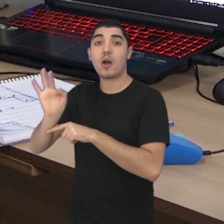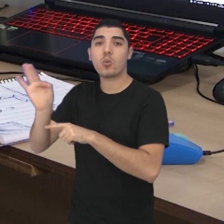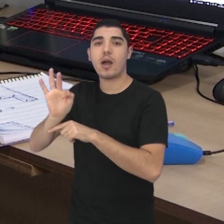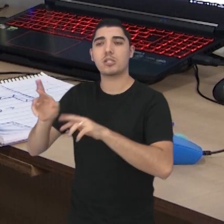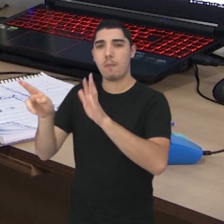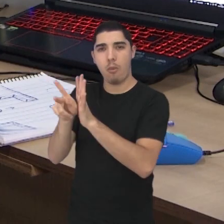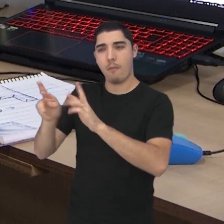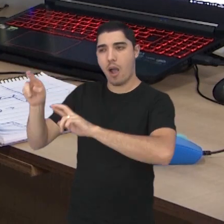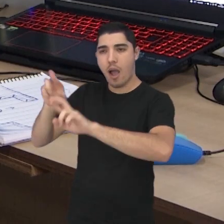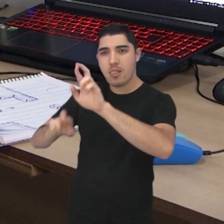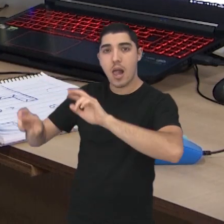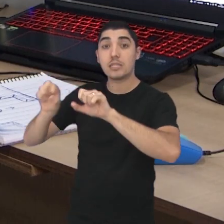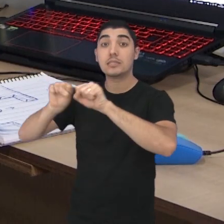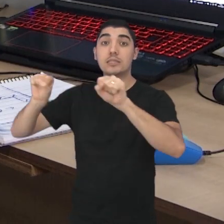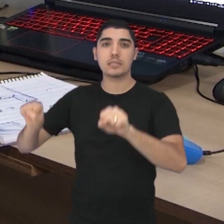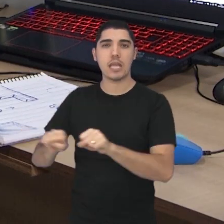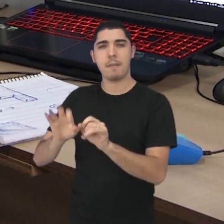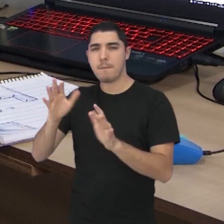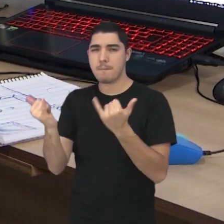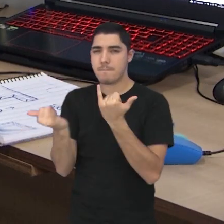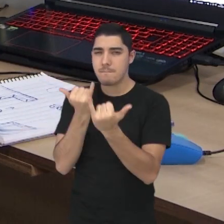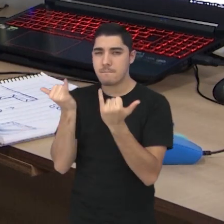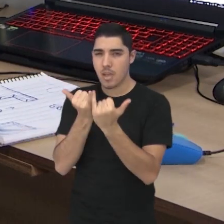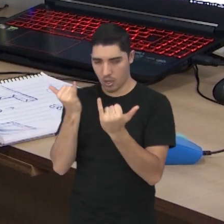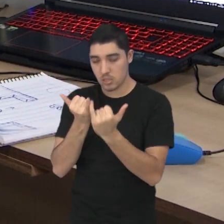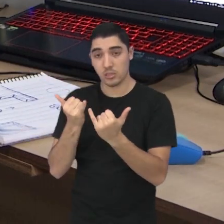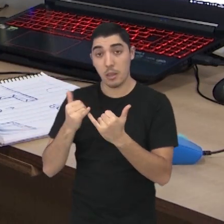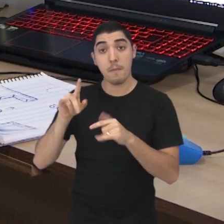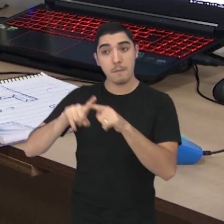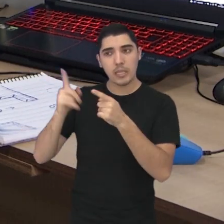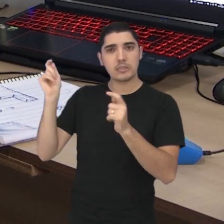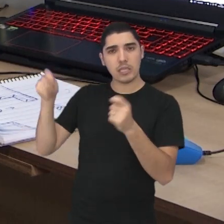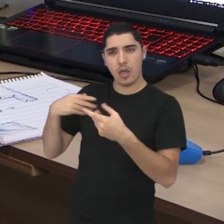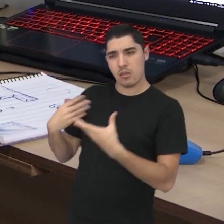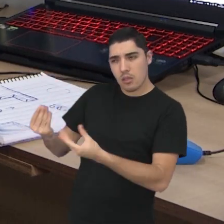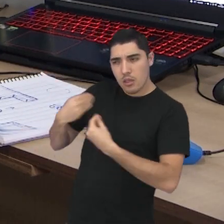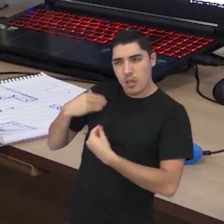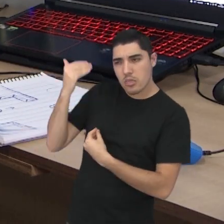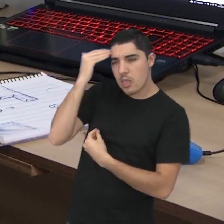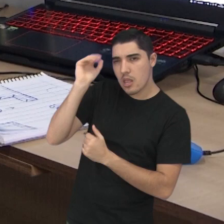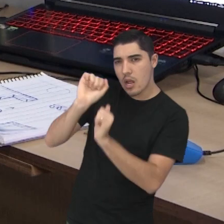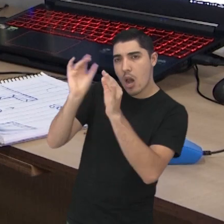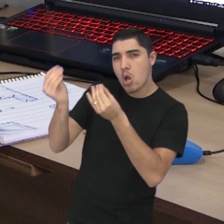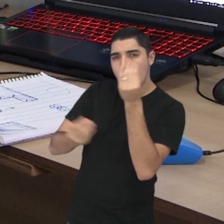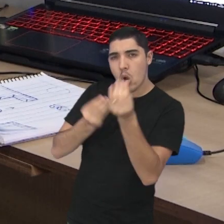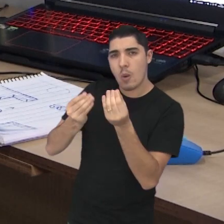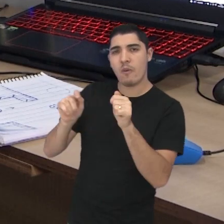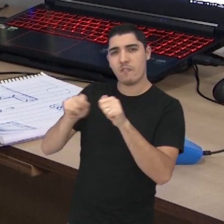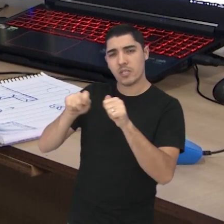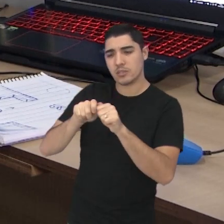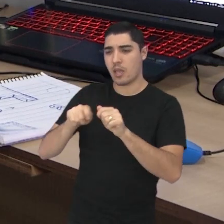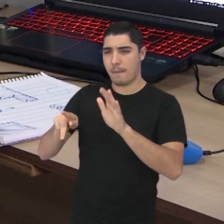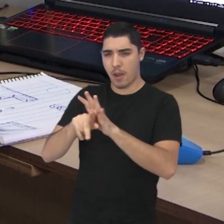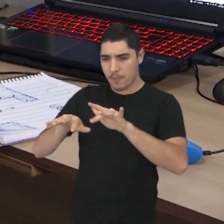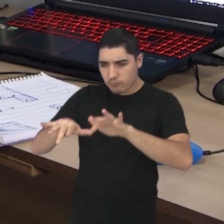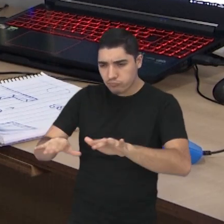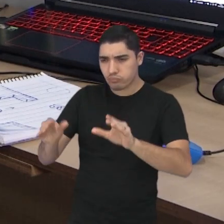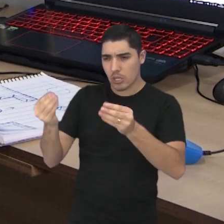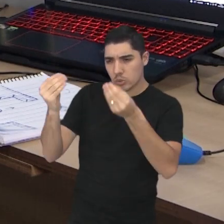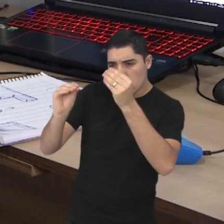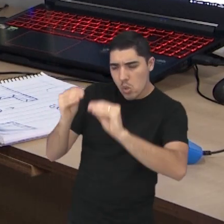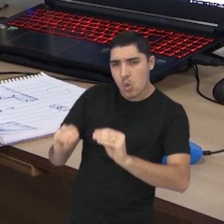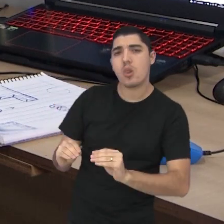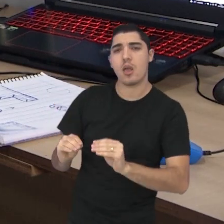geral, mas já dá uma noção para a gente bem grande como que funciona o desenvolvimento, né? A programação e o